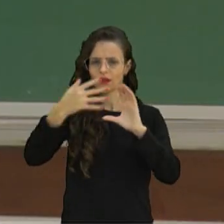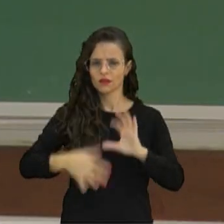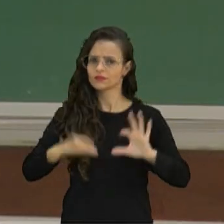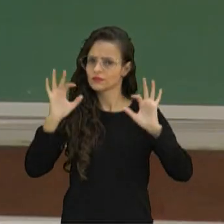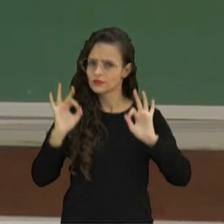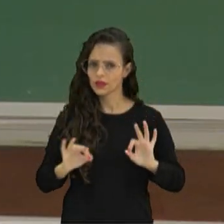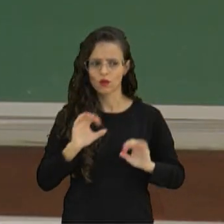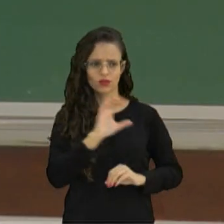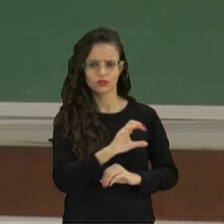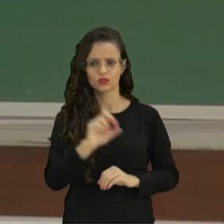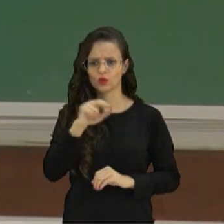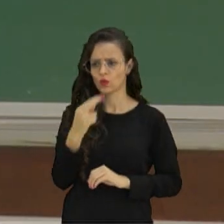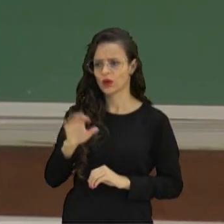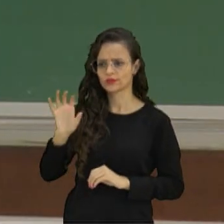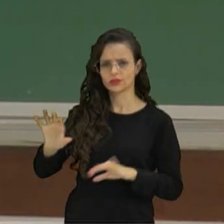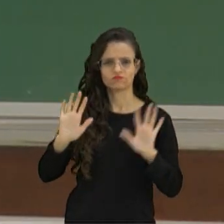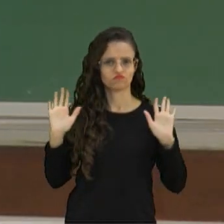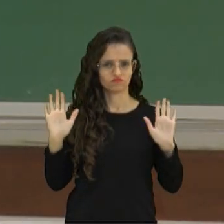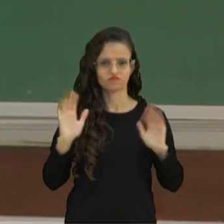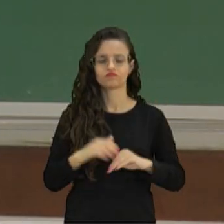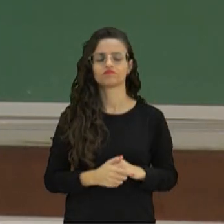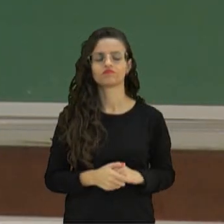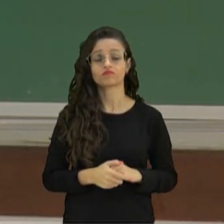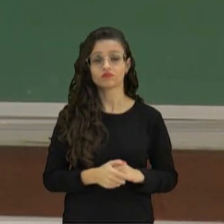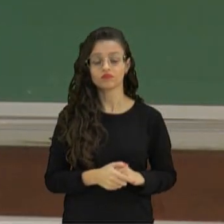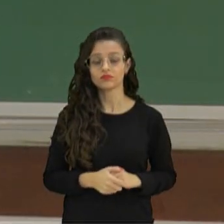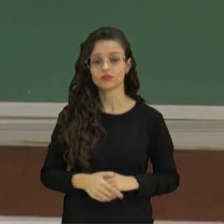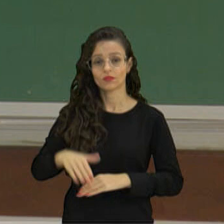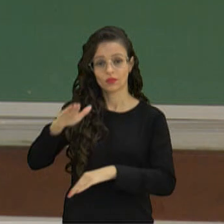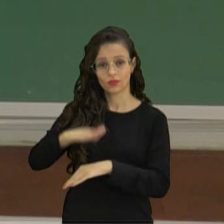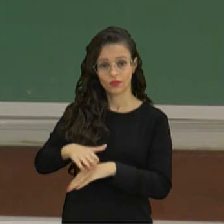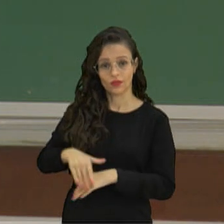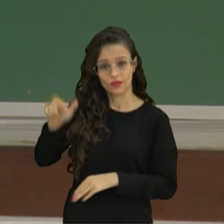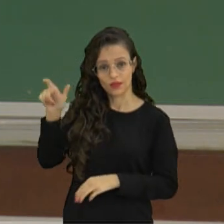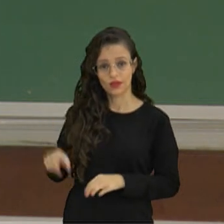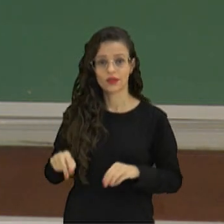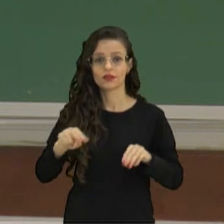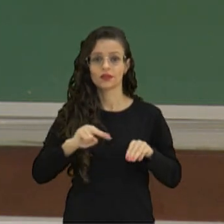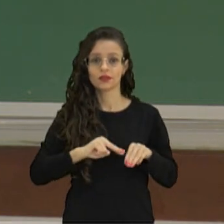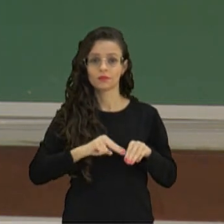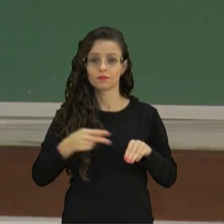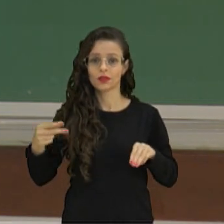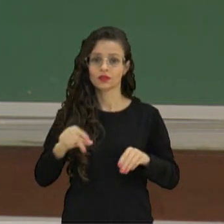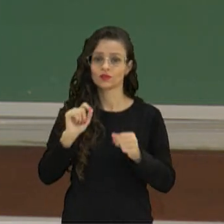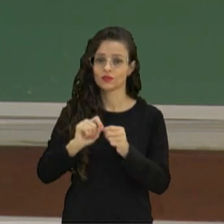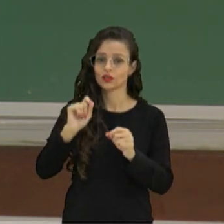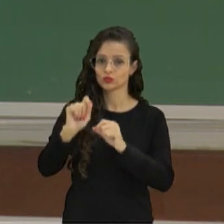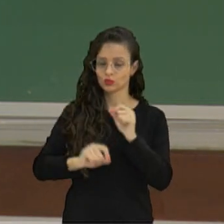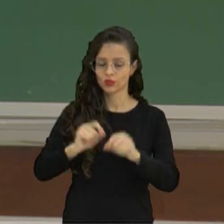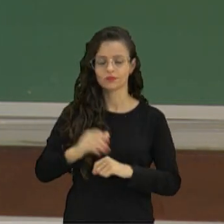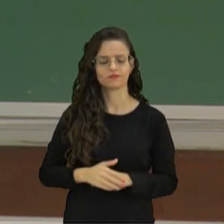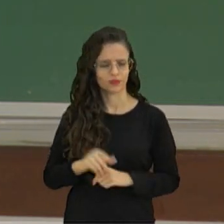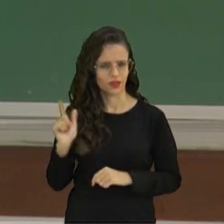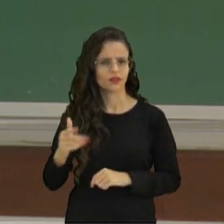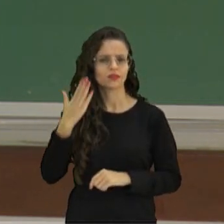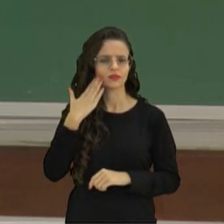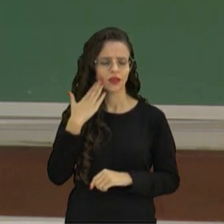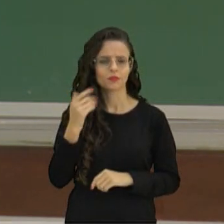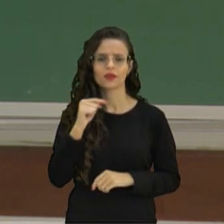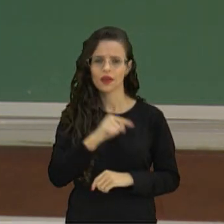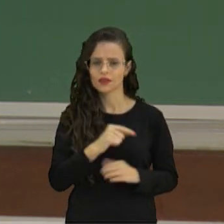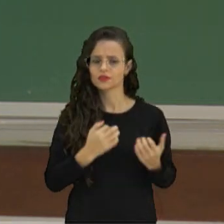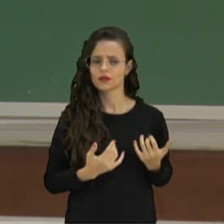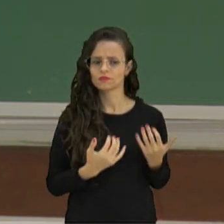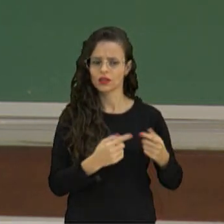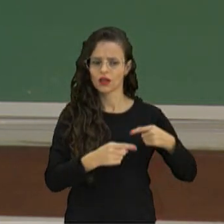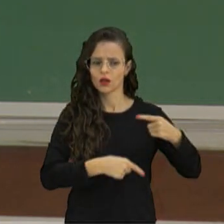definidas, ou era de um jeito ou era do outro. O que o Mendel fez? O Mendel sabia que essas plantas se